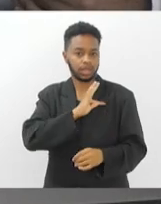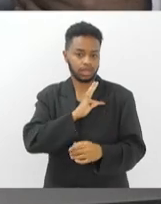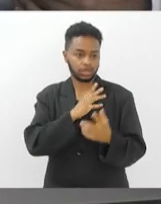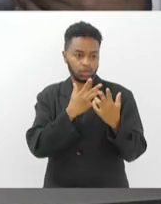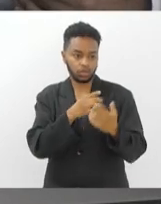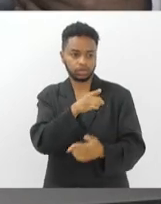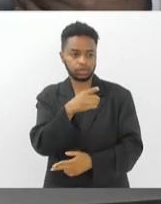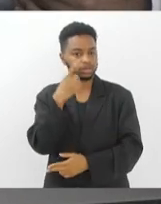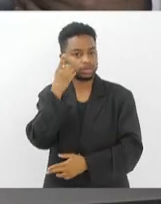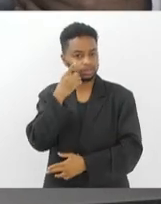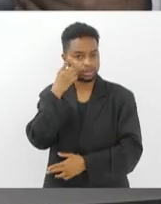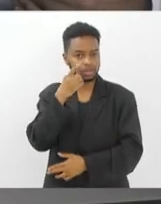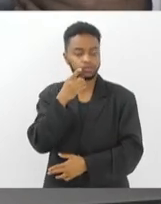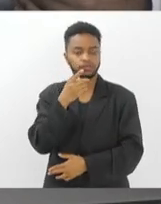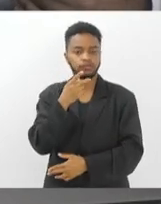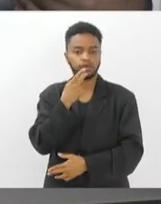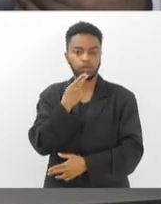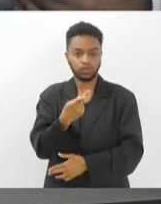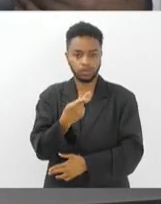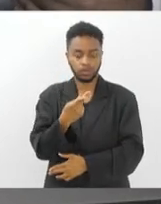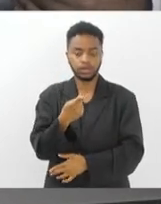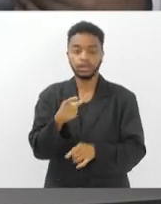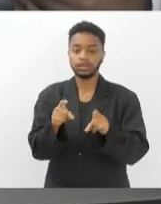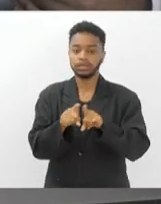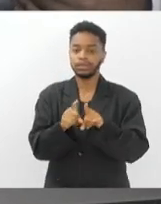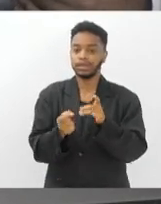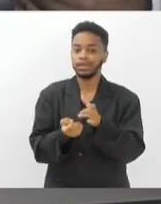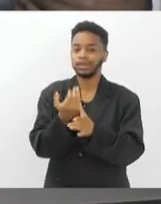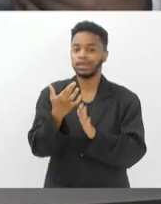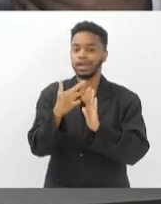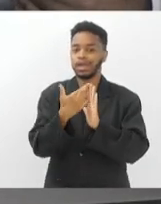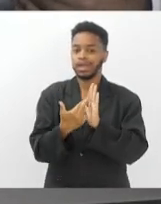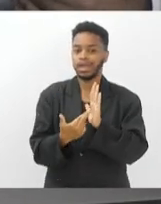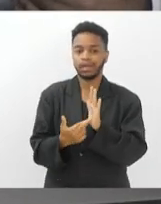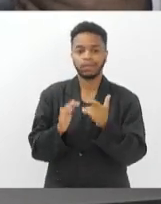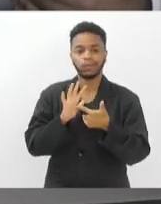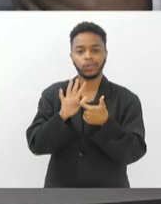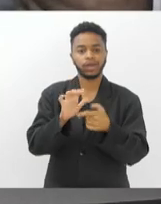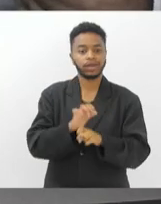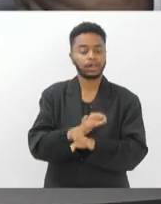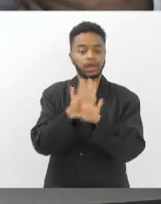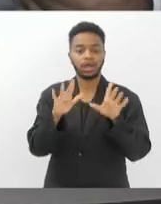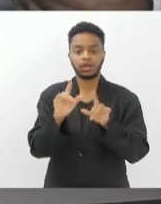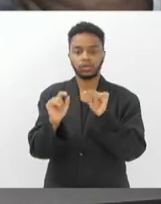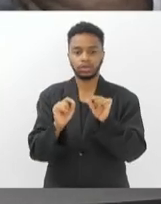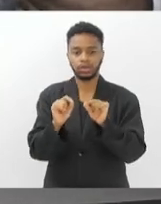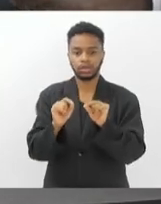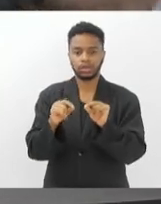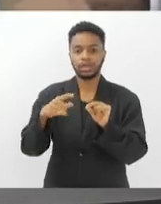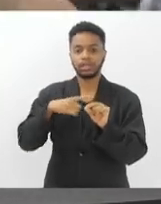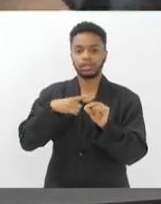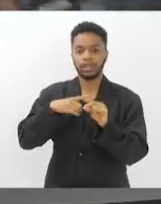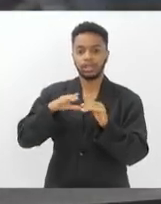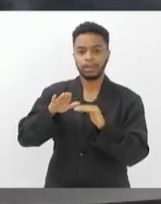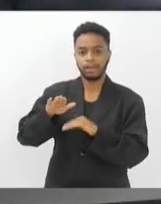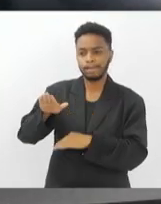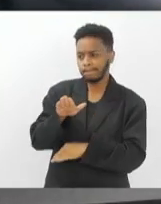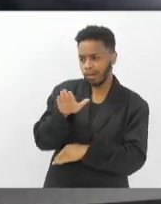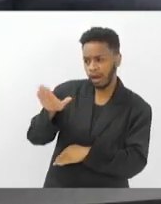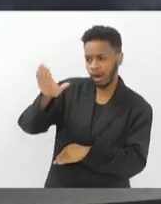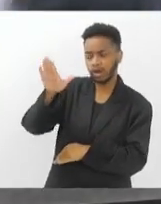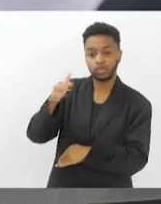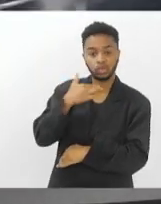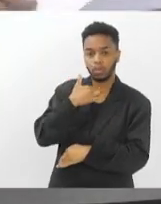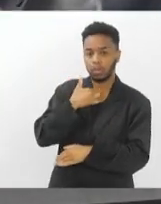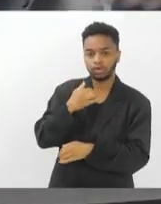referência, corretamente. E cria a regra clara. E cria a regra clara. Diz, olha, Então, a encosta é muito íngreme, não pode